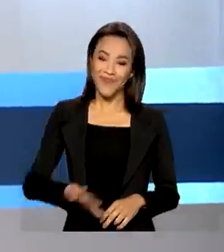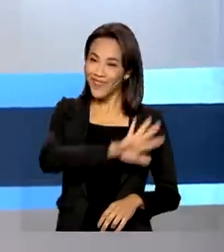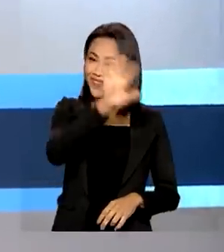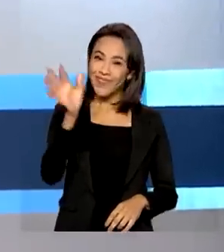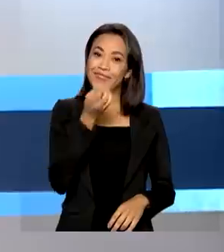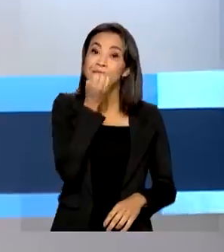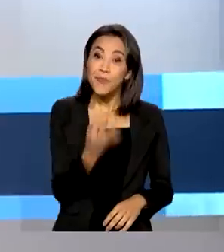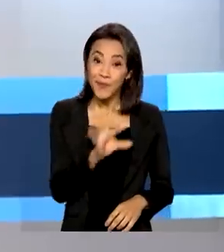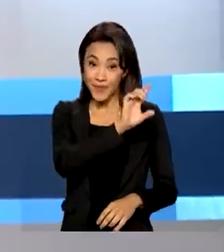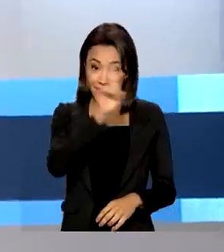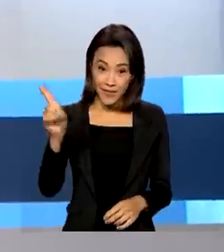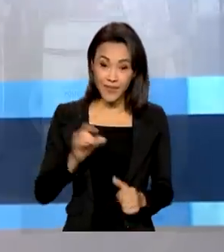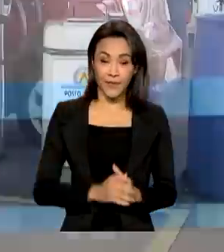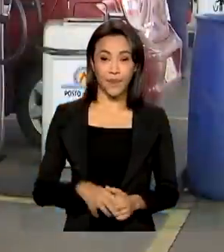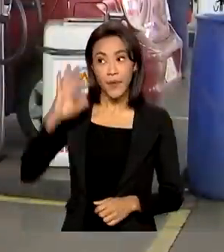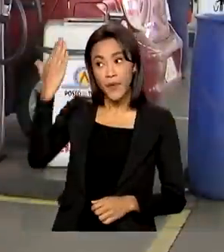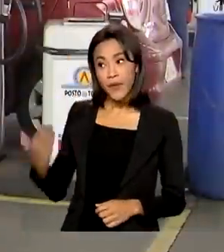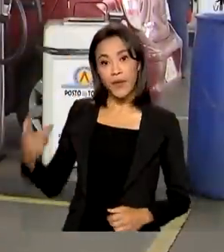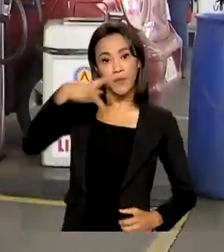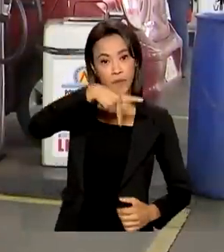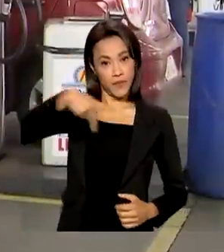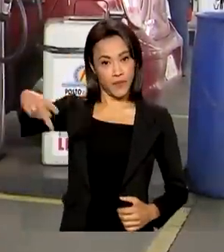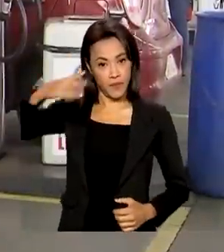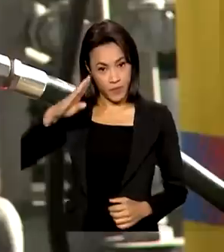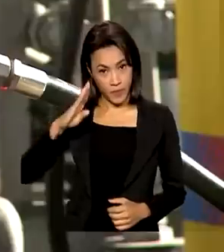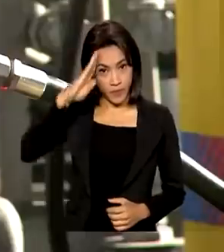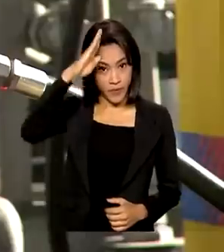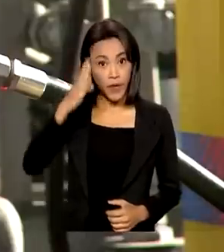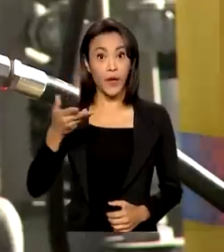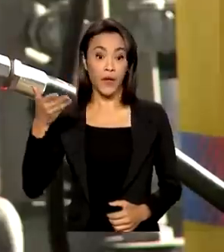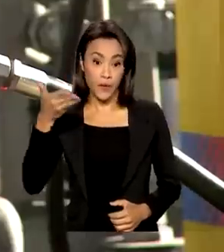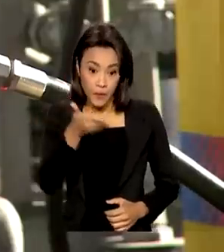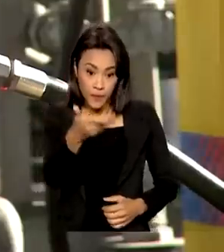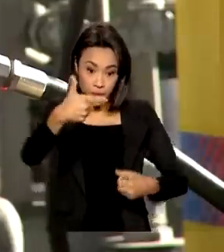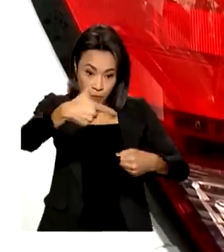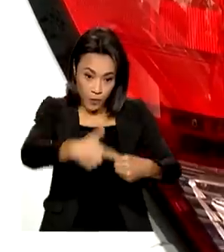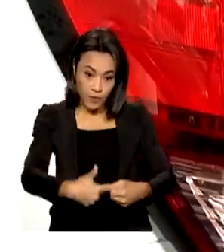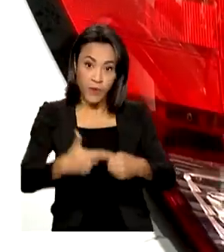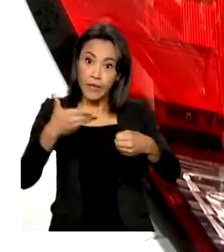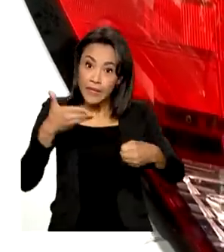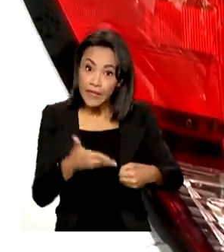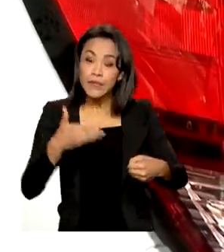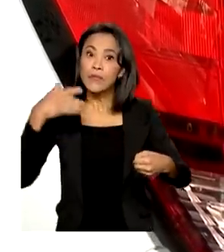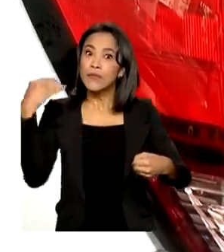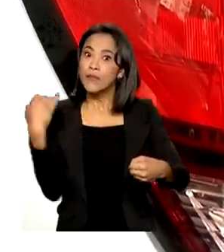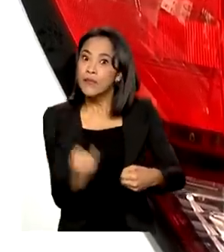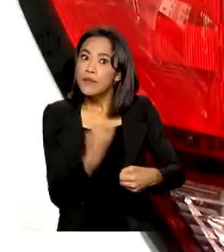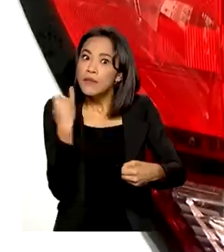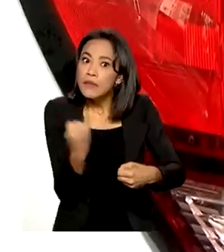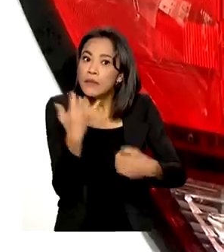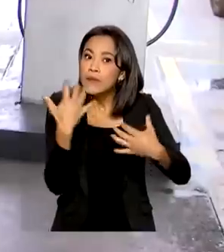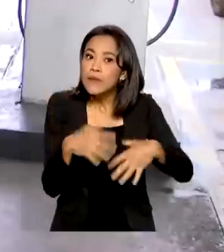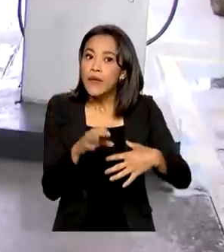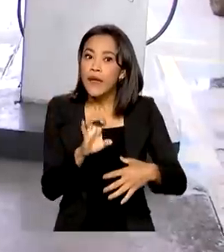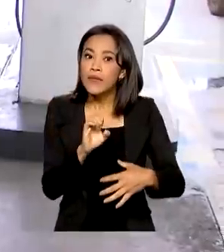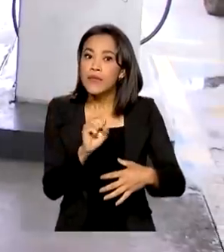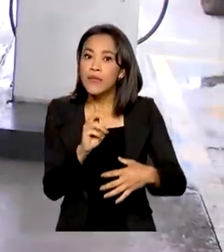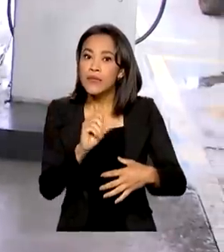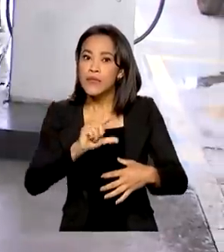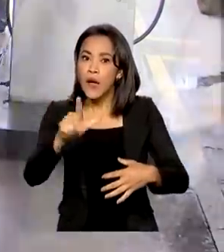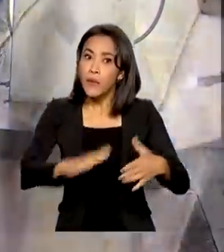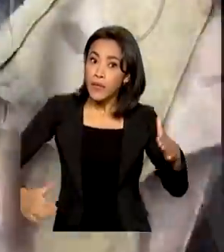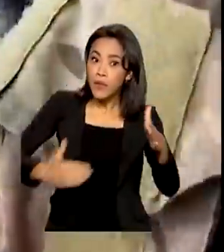Olá, bom dia. Presidente Jair Bolsonaro torna os combustíveis item essencial e limita o